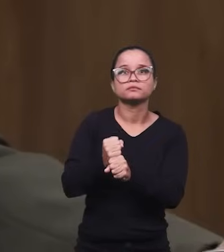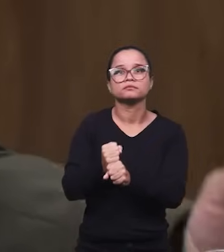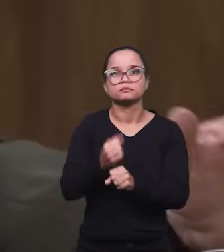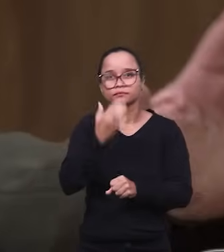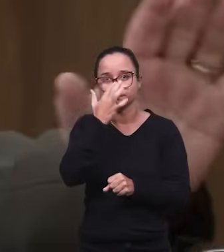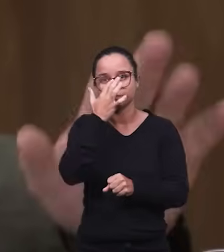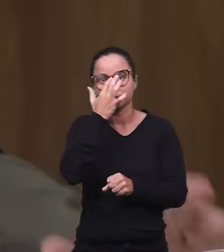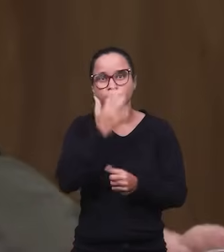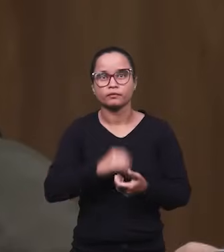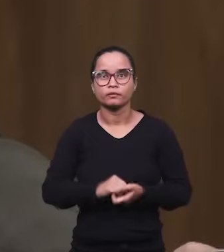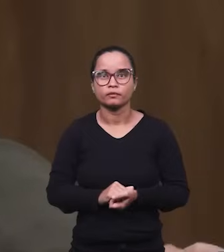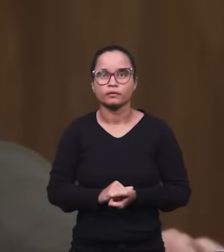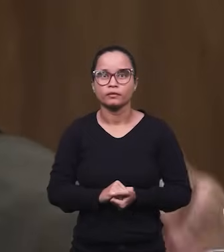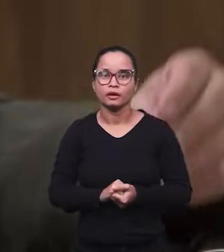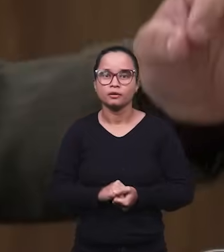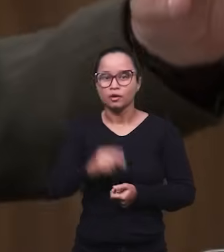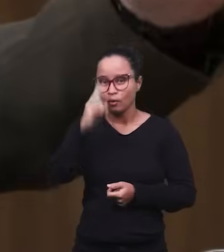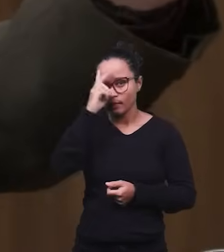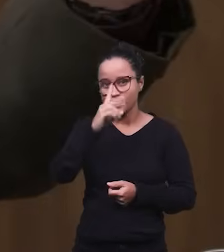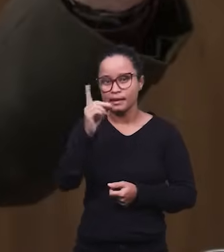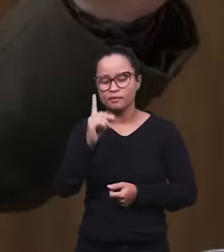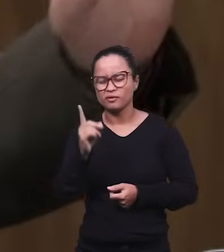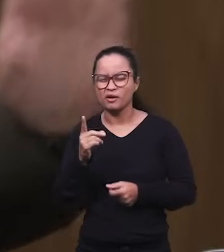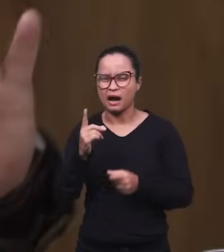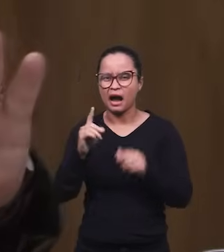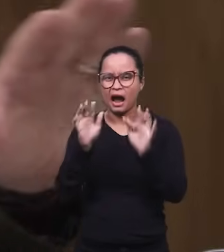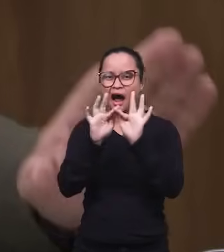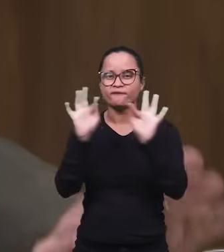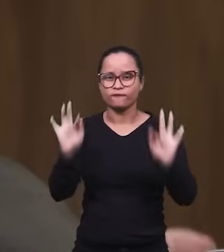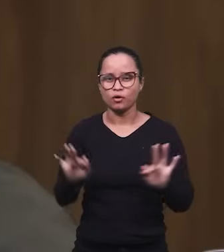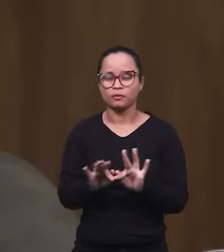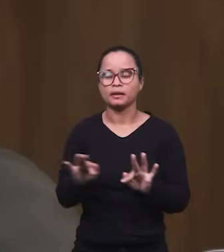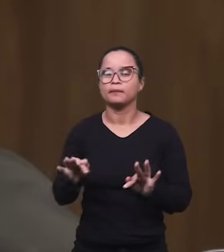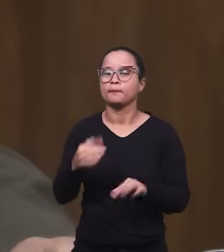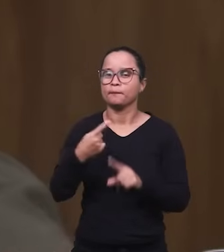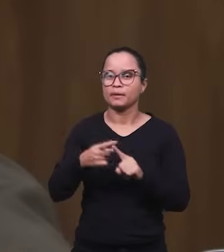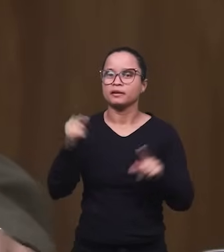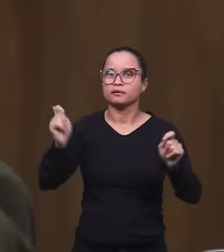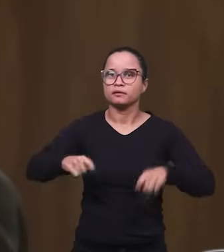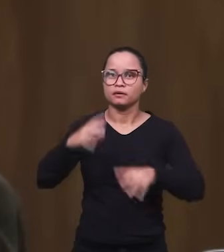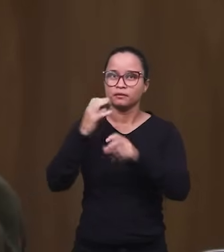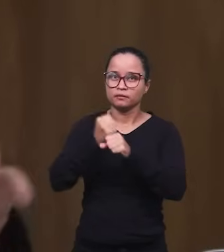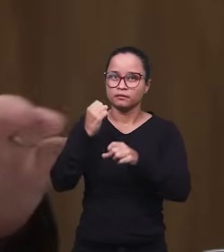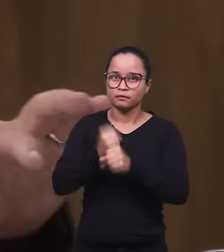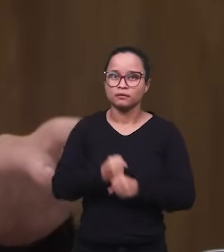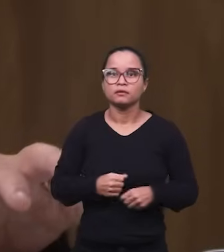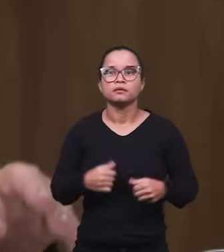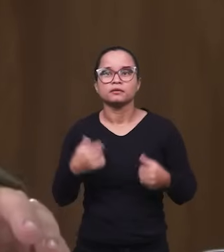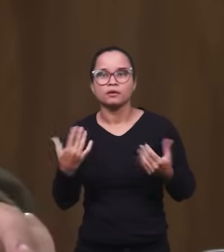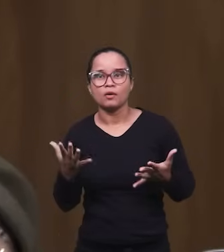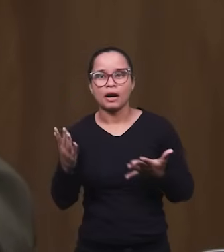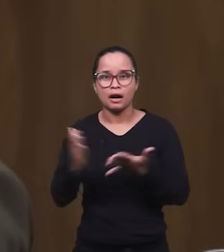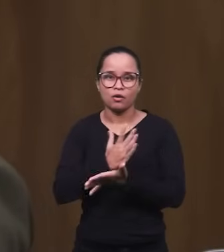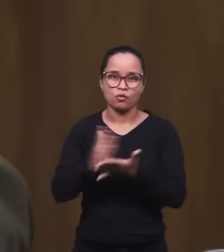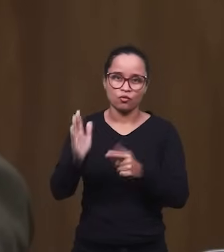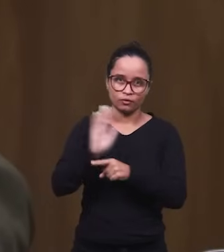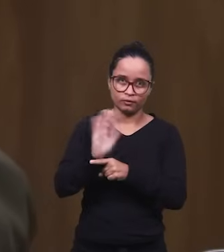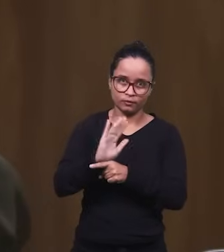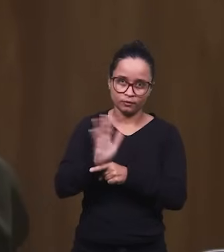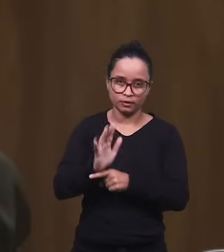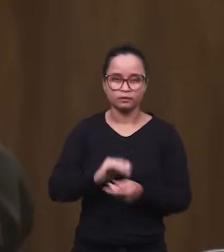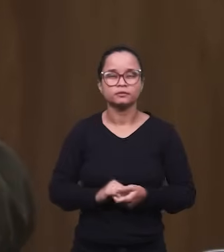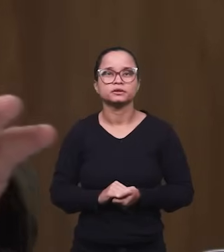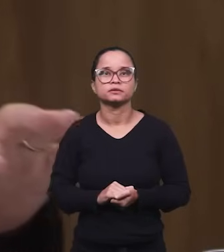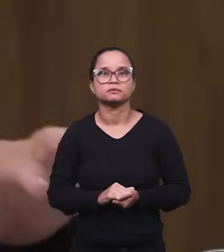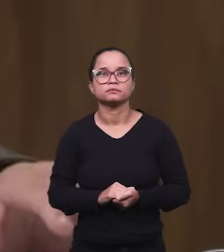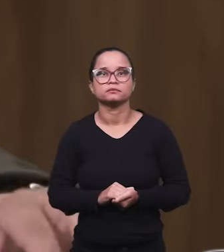coeficiente de lambda, eu não estou lembrado agora a fórmula, mas você calcula isso tranquilo. E aí é relatado em alguns filmes, e a gente tem um filme então